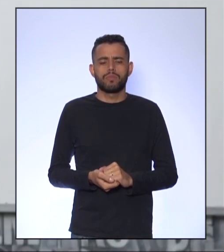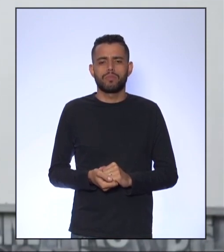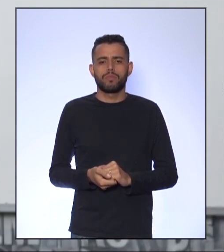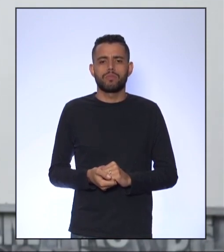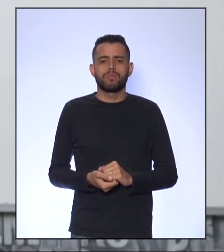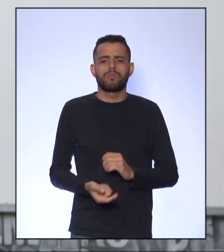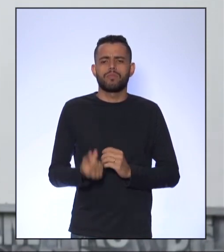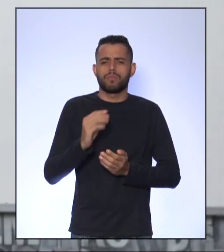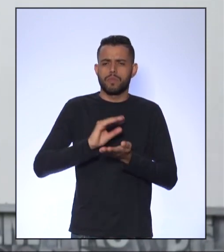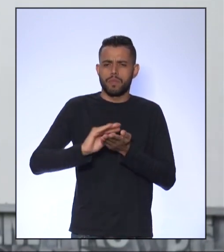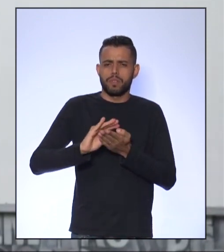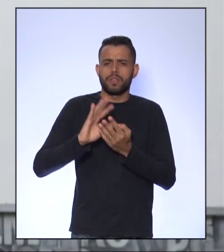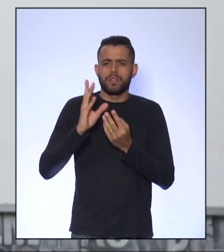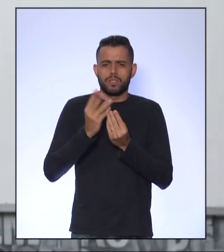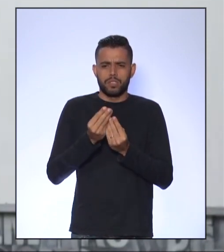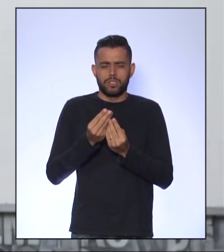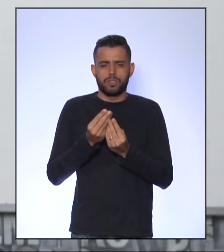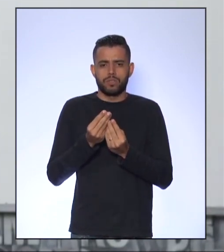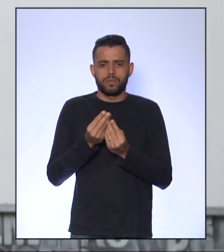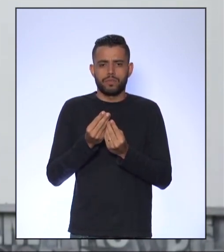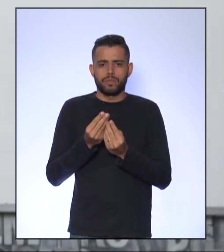artístico